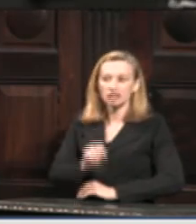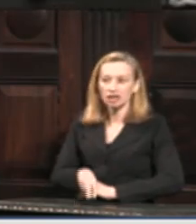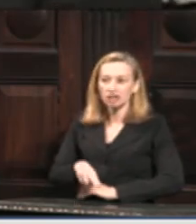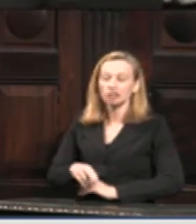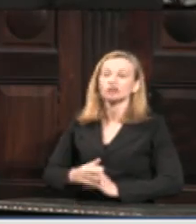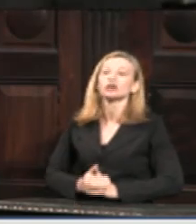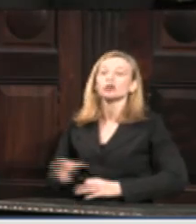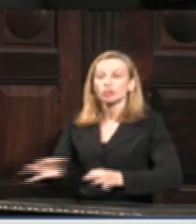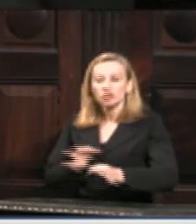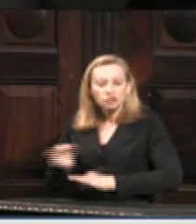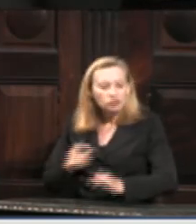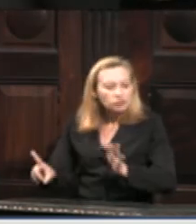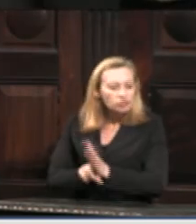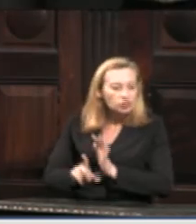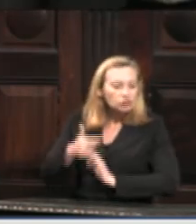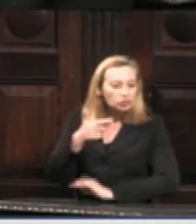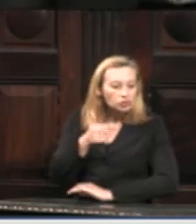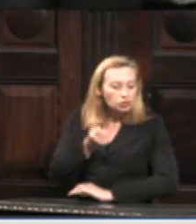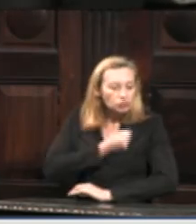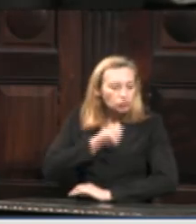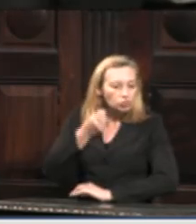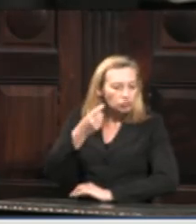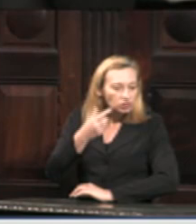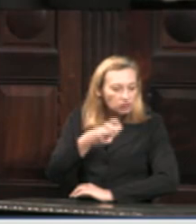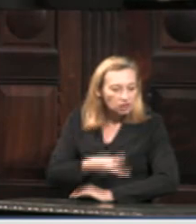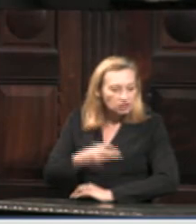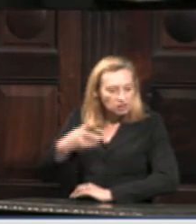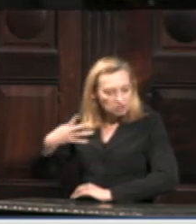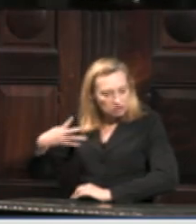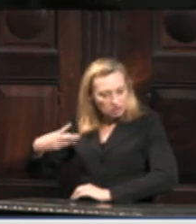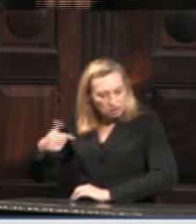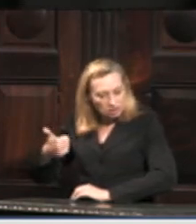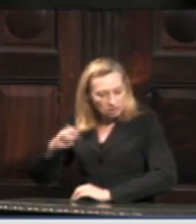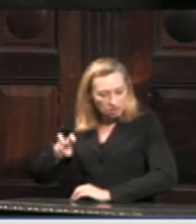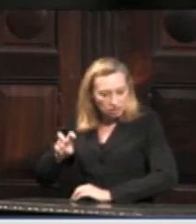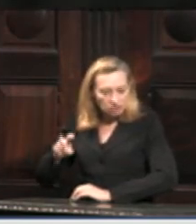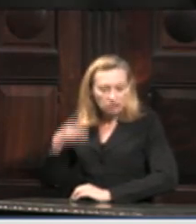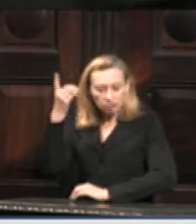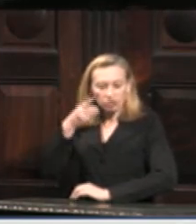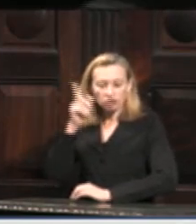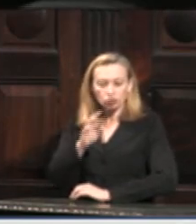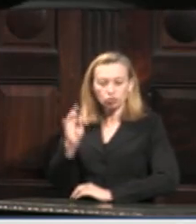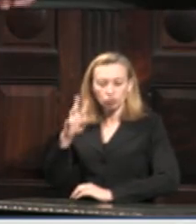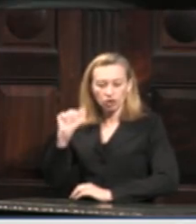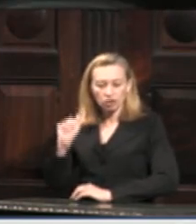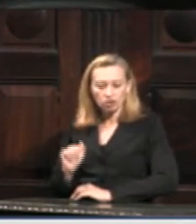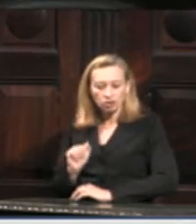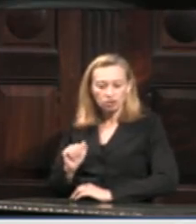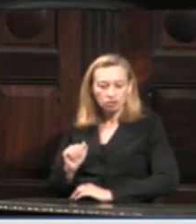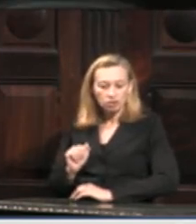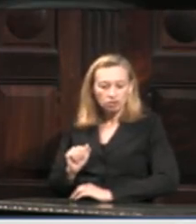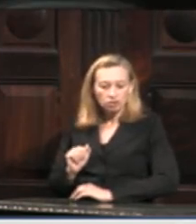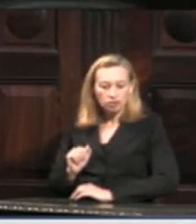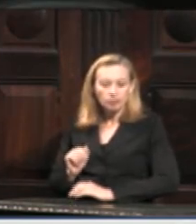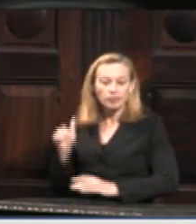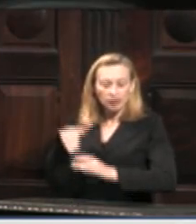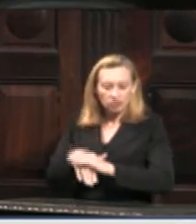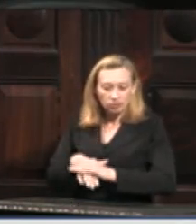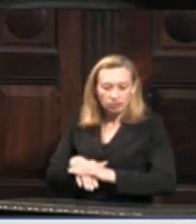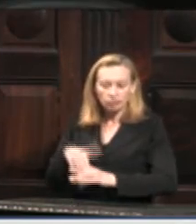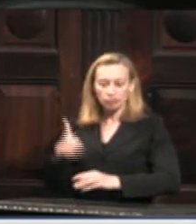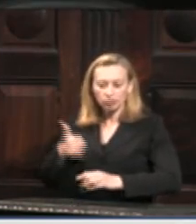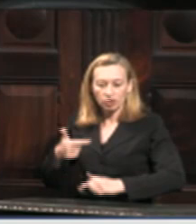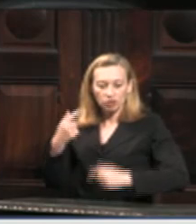Zeidan. Projeto de lei número 4.330 de 2018, de autoria do deputado Gustavo Tutuca. Em votação em